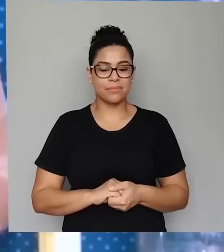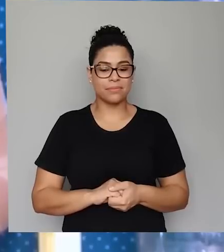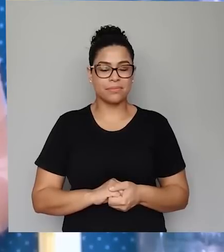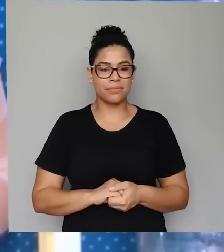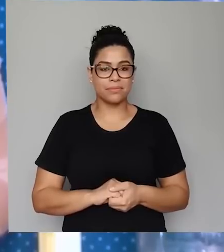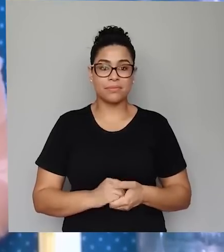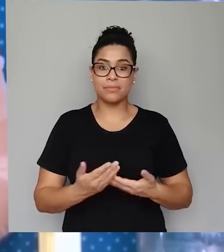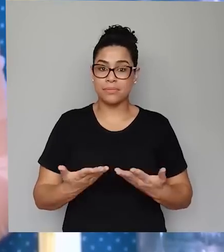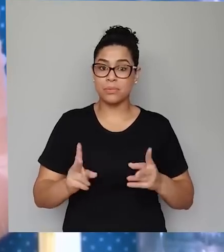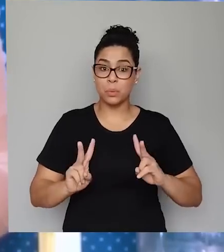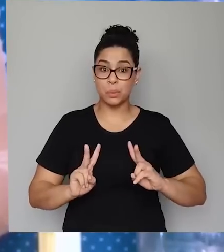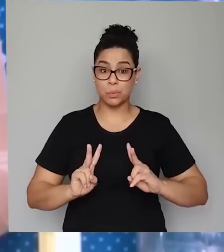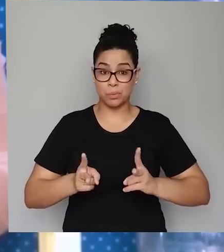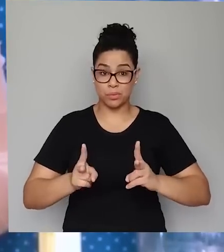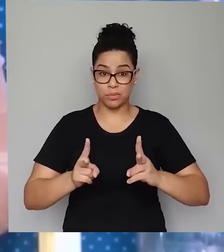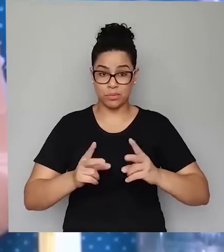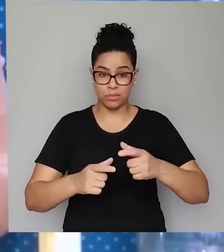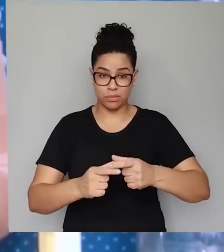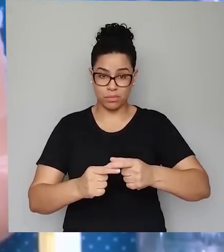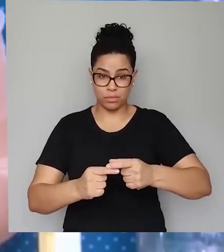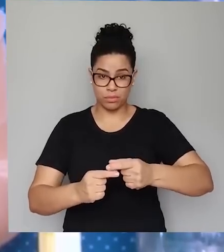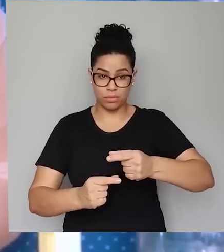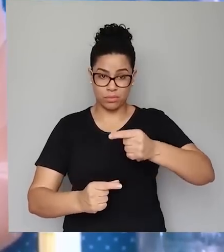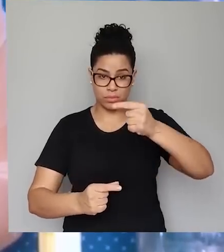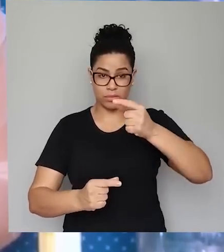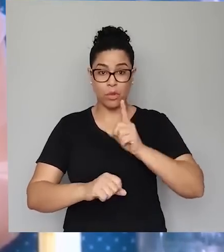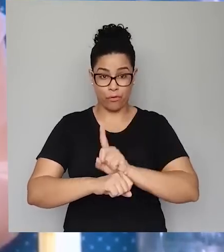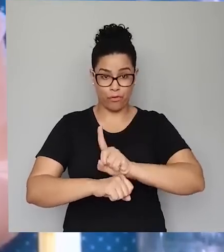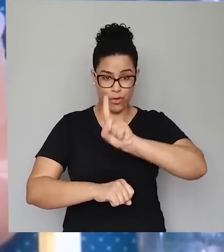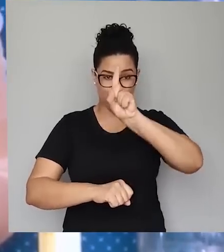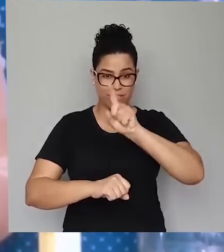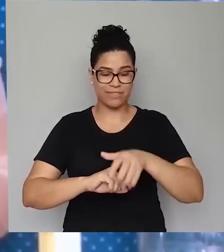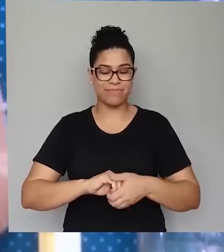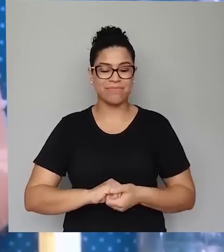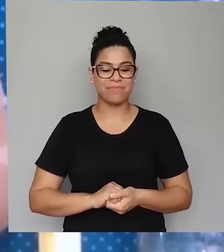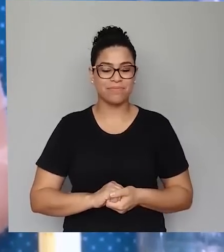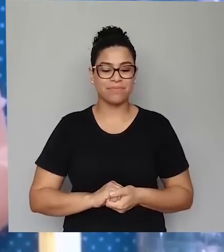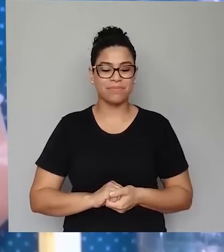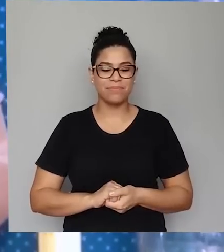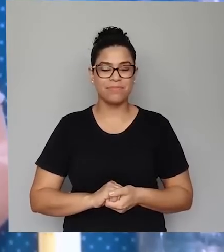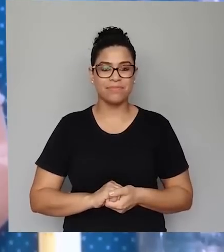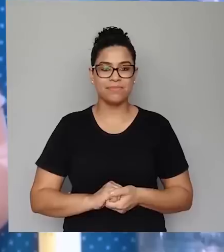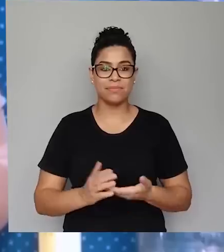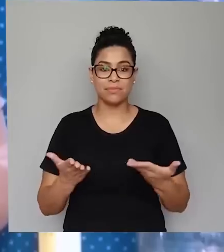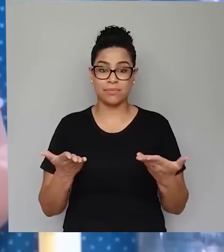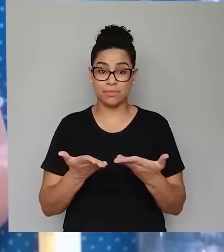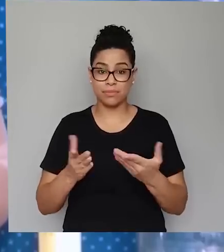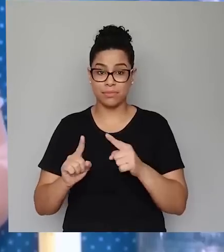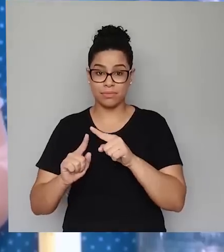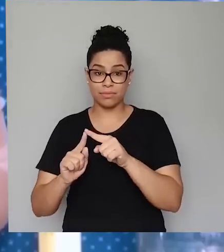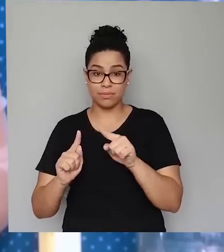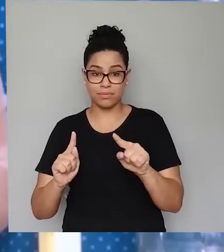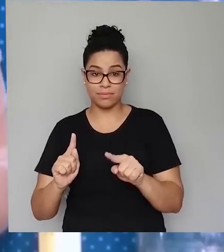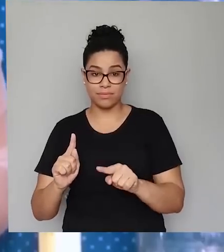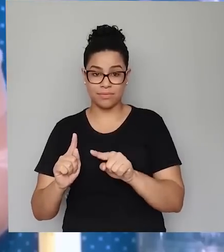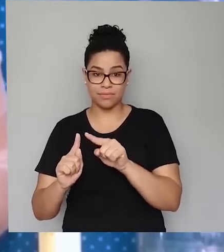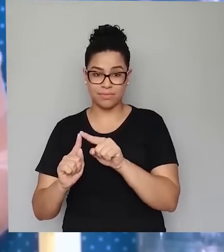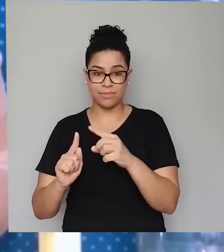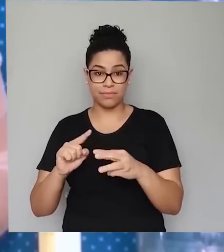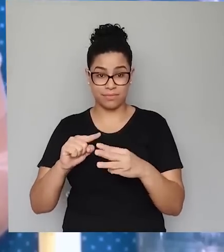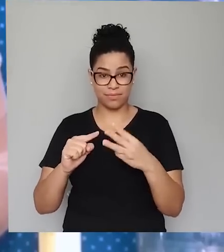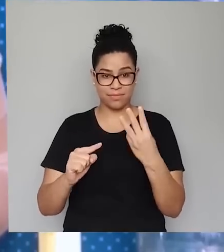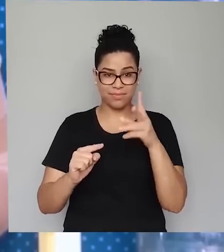Para dar continuidade no corpo do nosso foguete, nós vamos utilizar as aletas. Nós temos 3 aletas